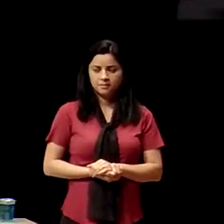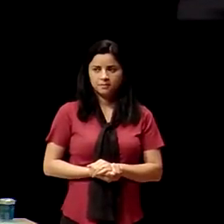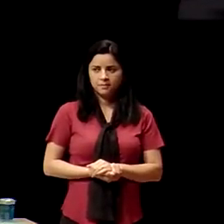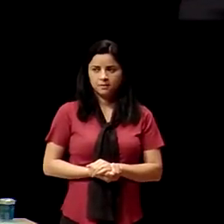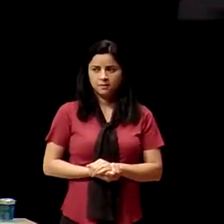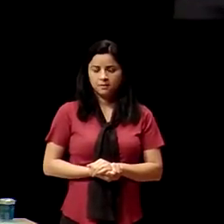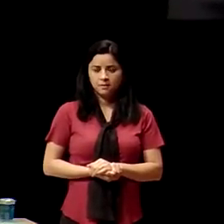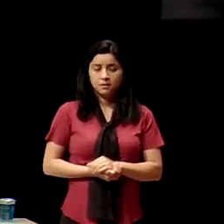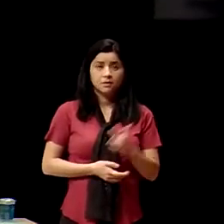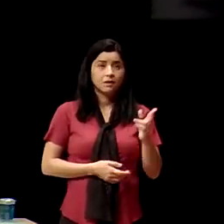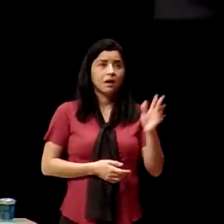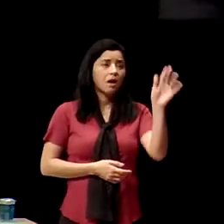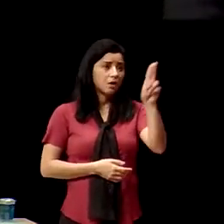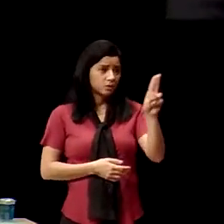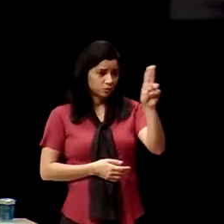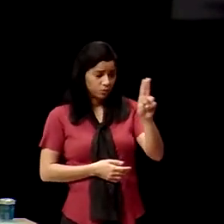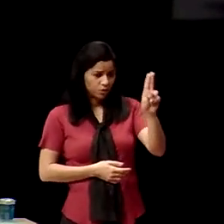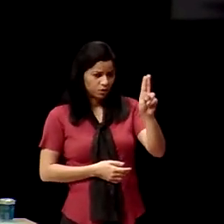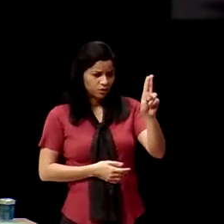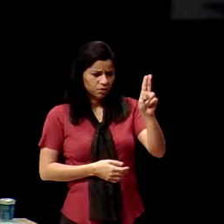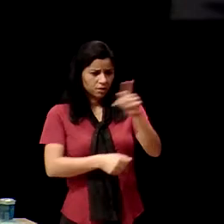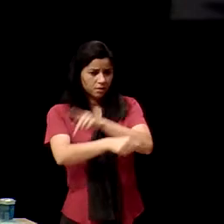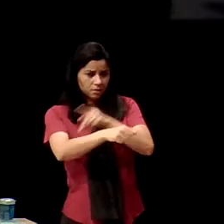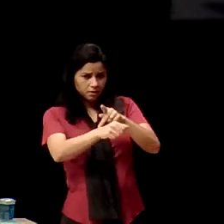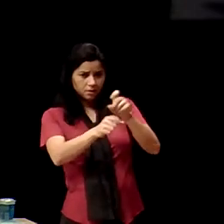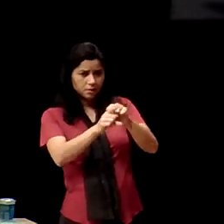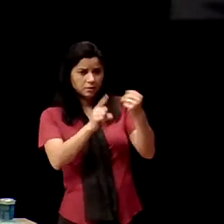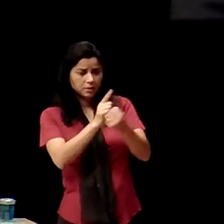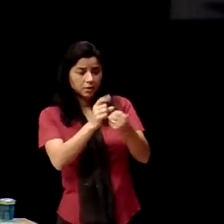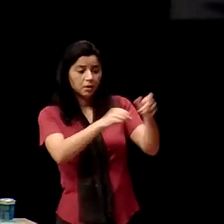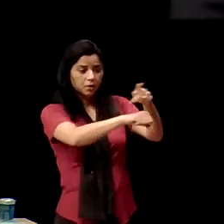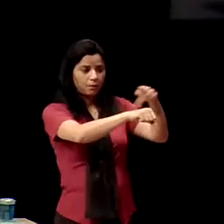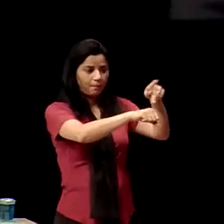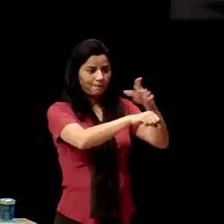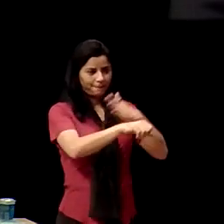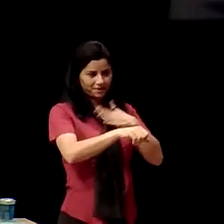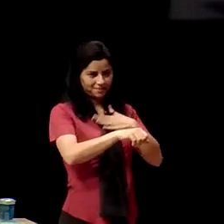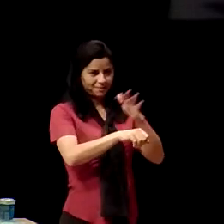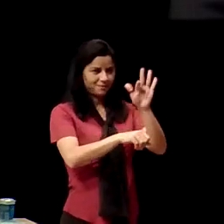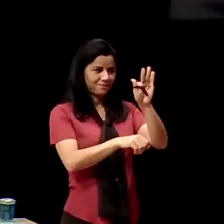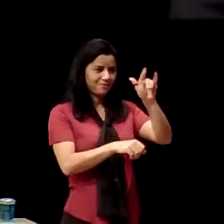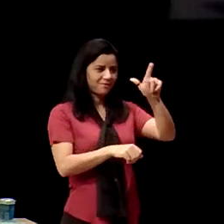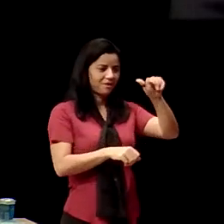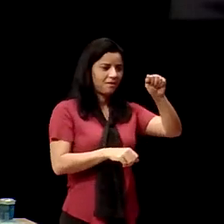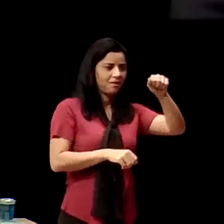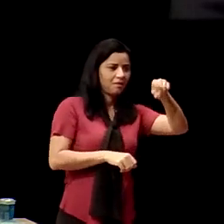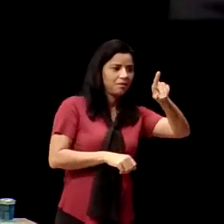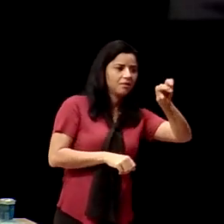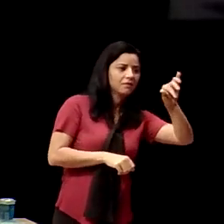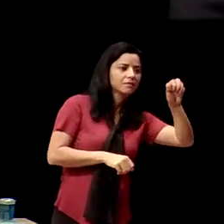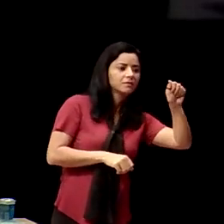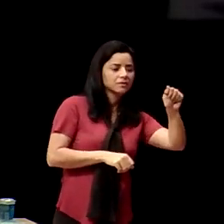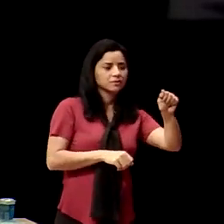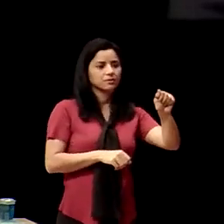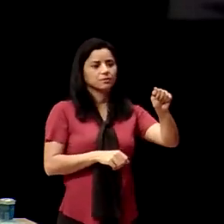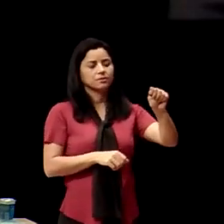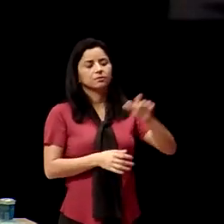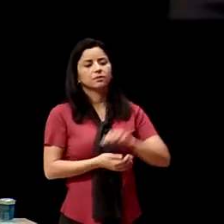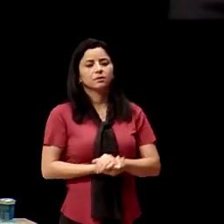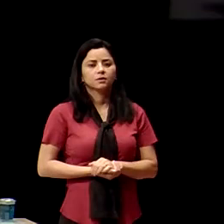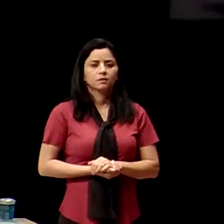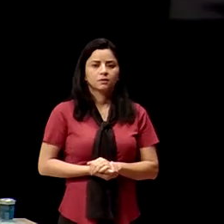in Finland. Na universidade, a pedagogia social na Finlândia has been introduced as an